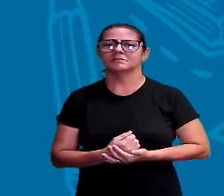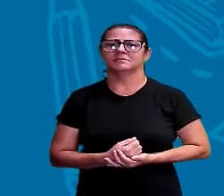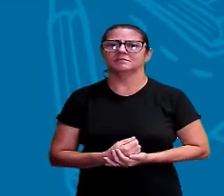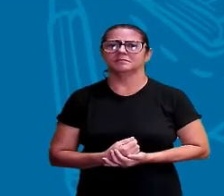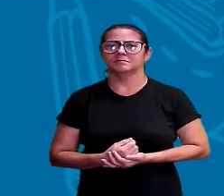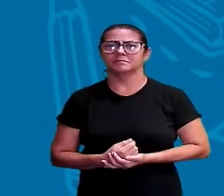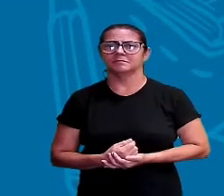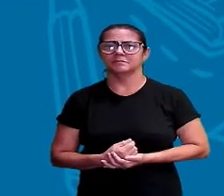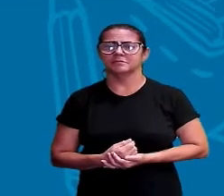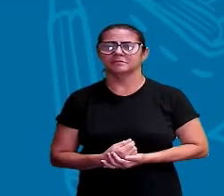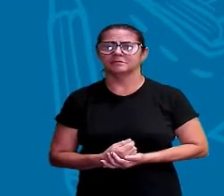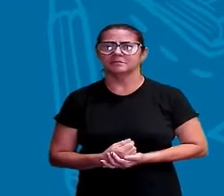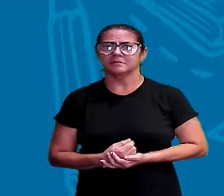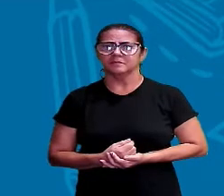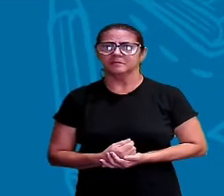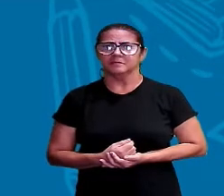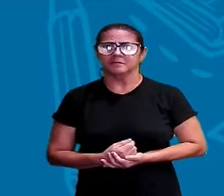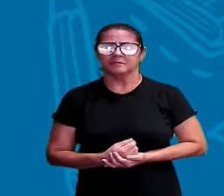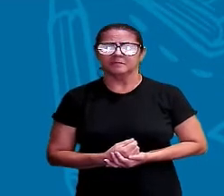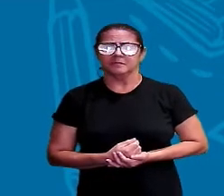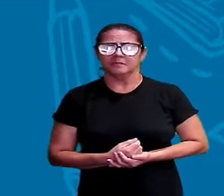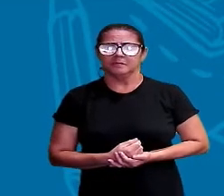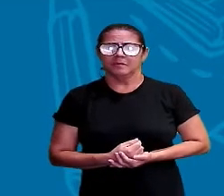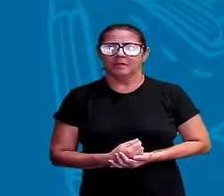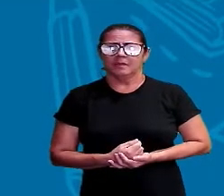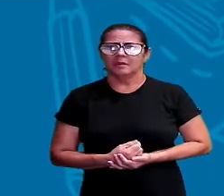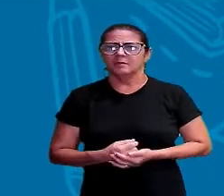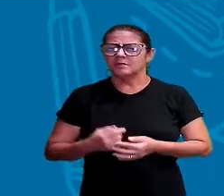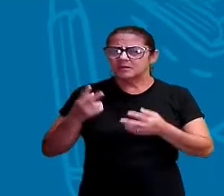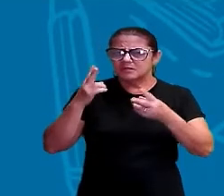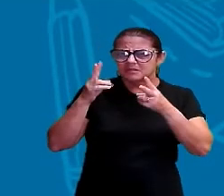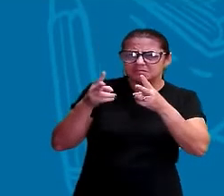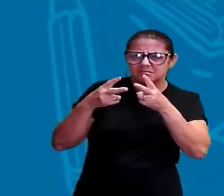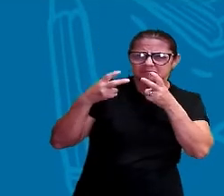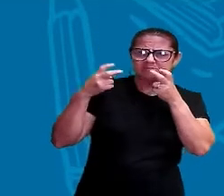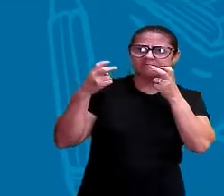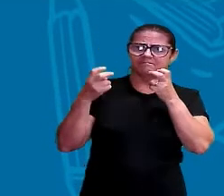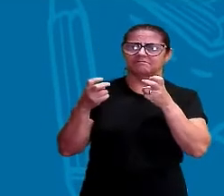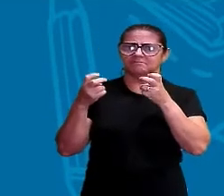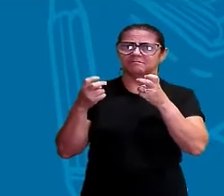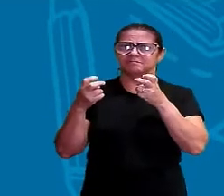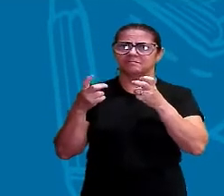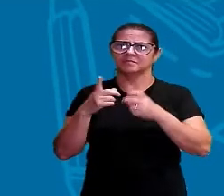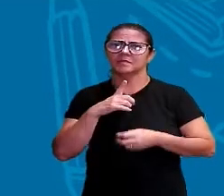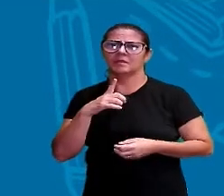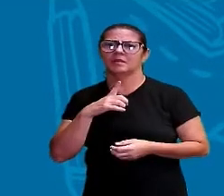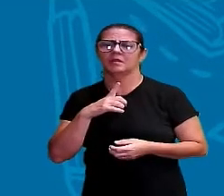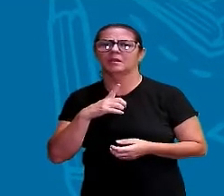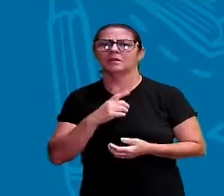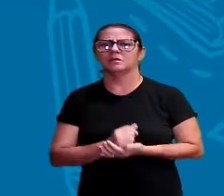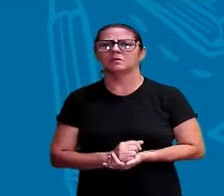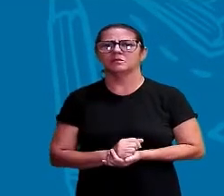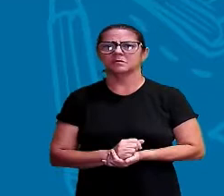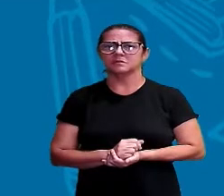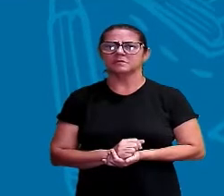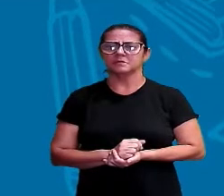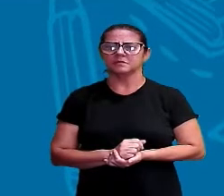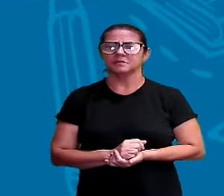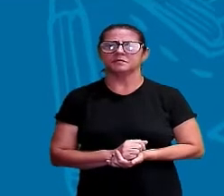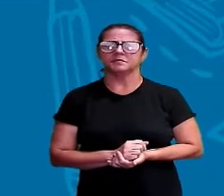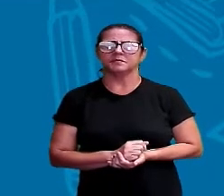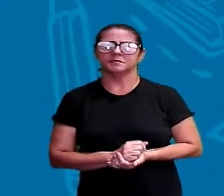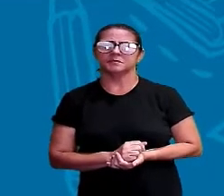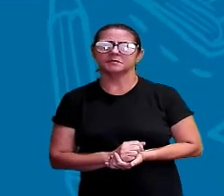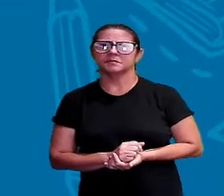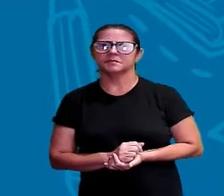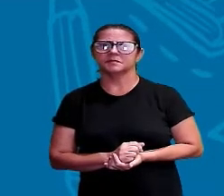gente. Bom, se a gente der uma olhadinha, tá? Eu tenho aí, without cattle in the